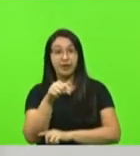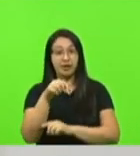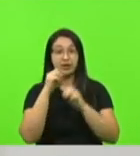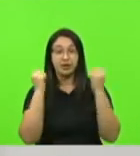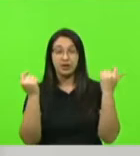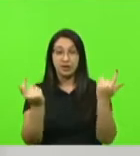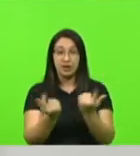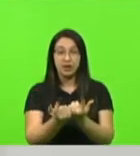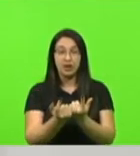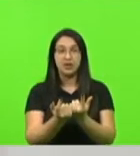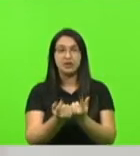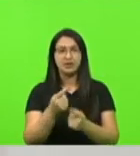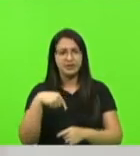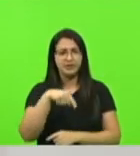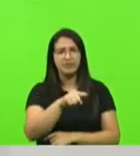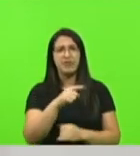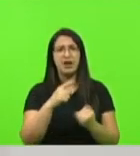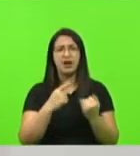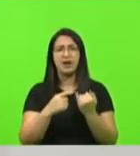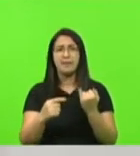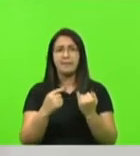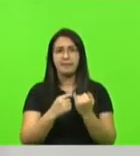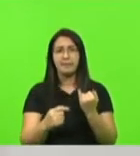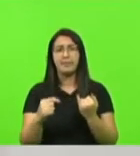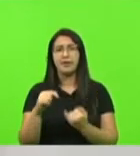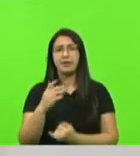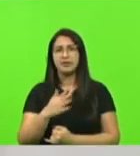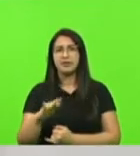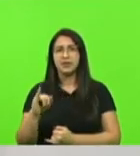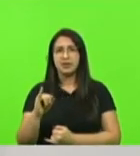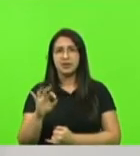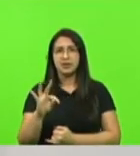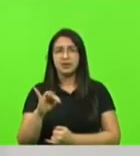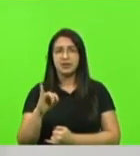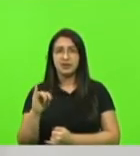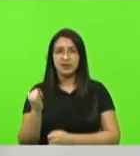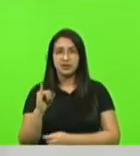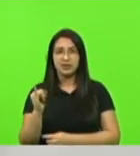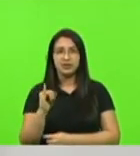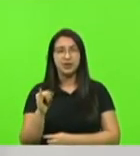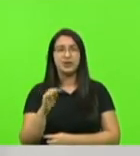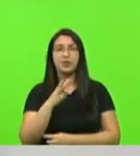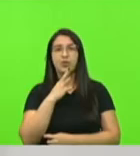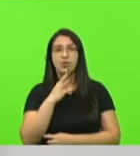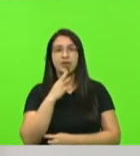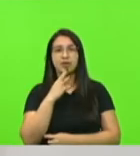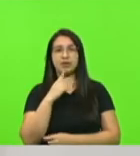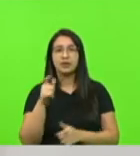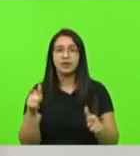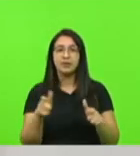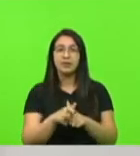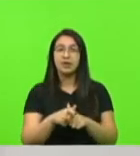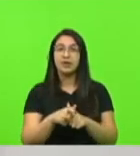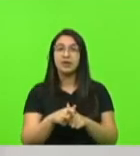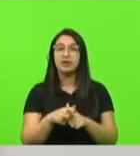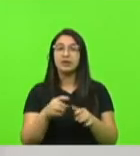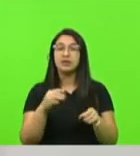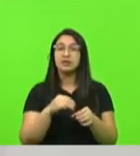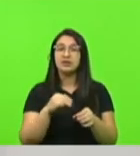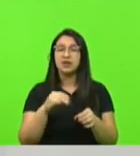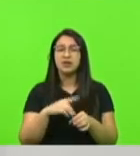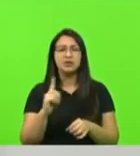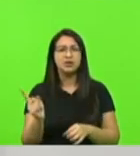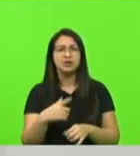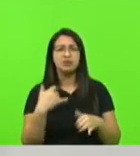em definitivo para o Médio Vale do Itajaí, que vá conhecer as nossas pequenas cidades, que nos orgulhamos muito de poder